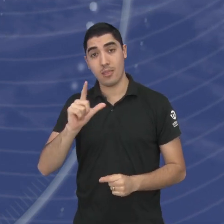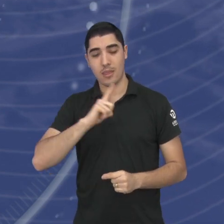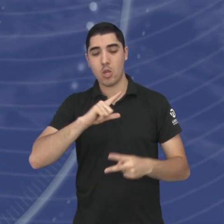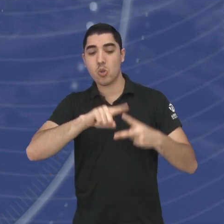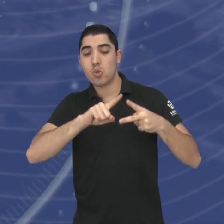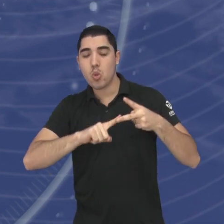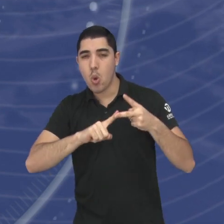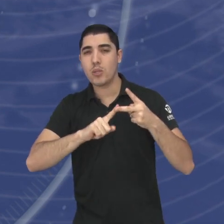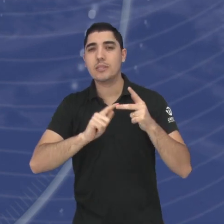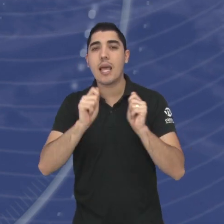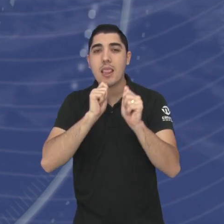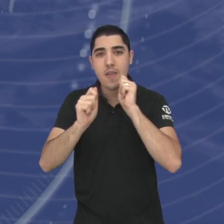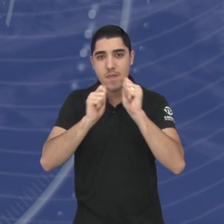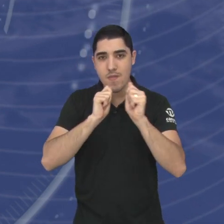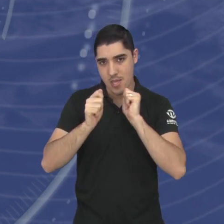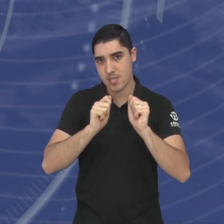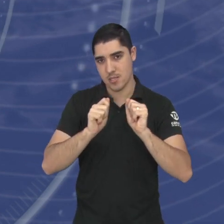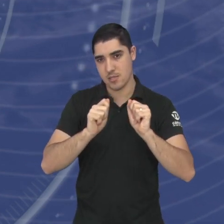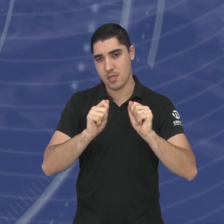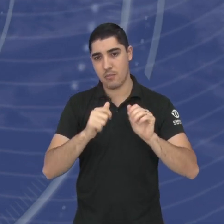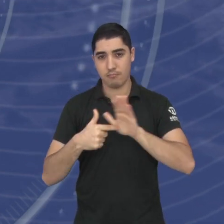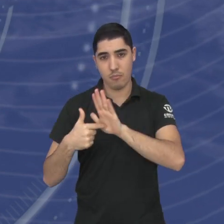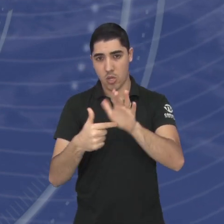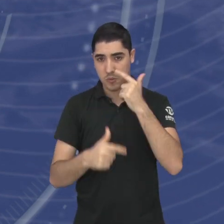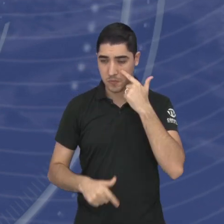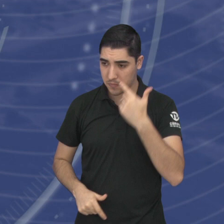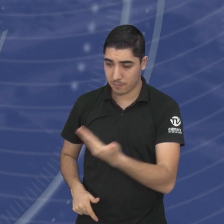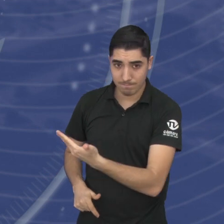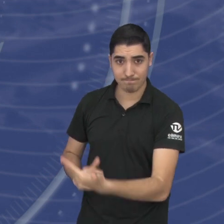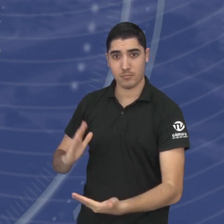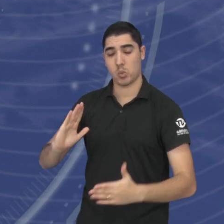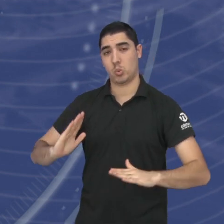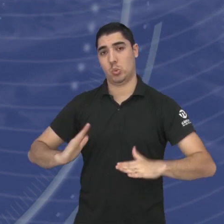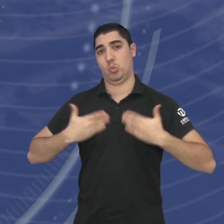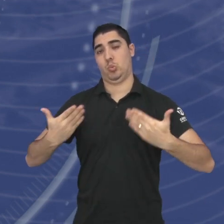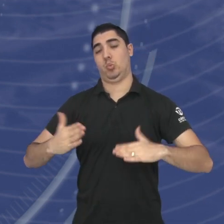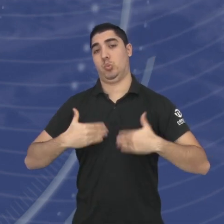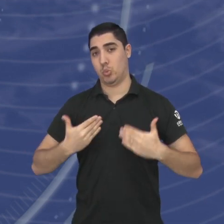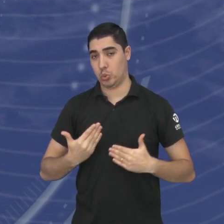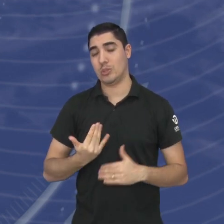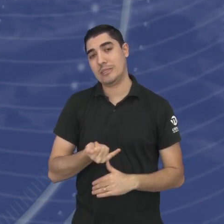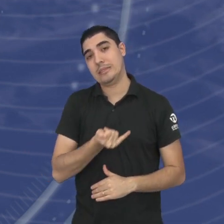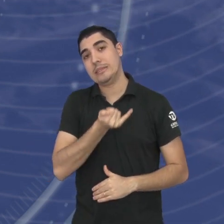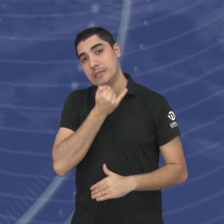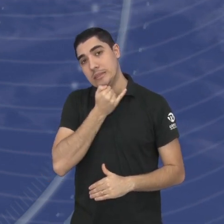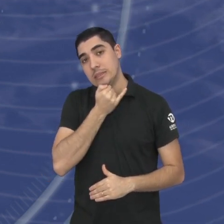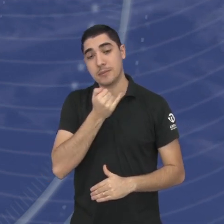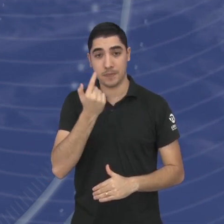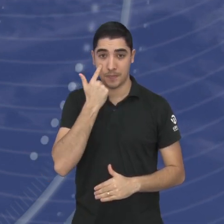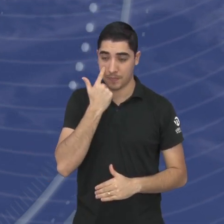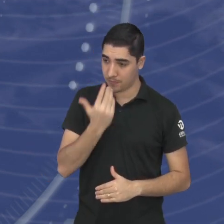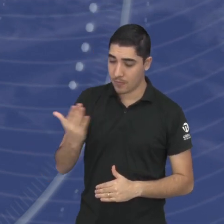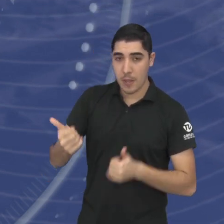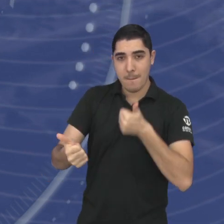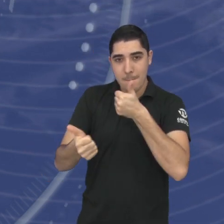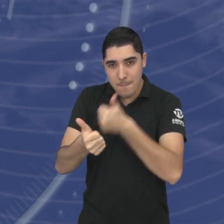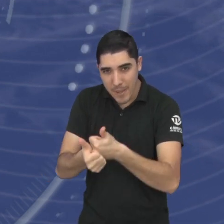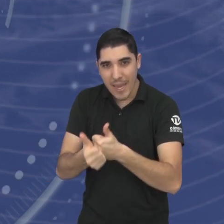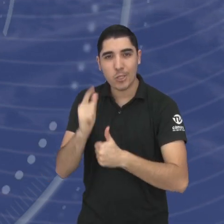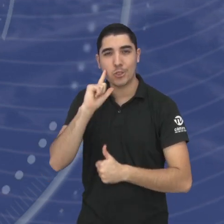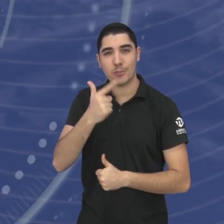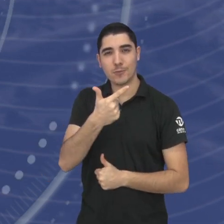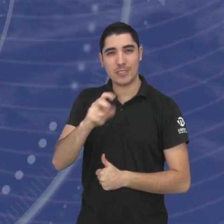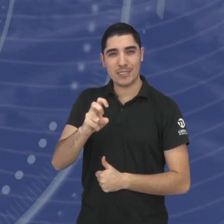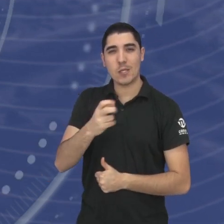matérias em específico que choca e é muito triste, né? Uma que fala, na véspera de Natal, pessoas madrugam